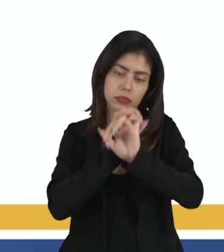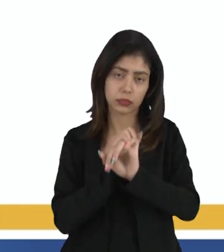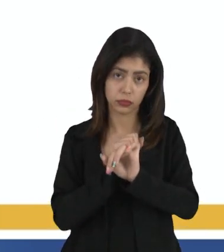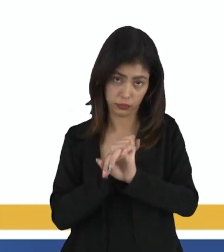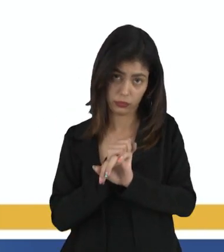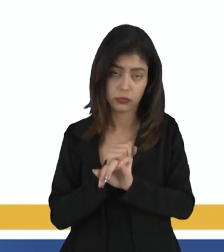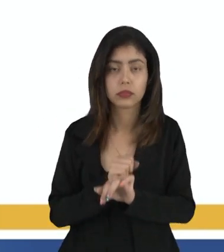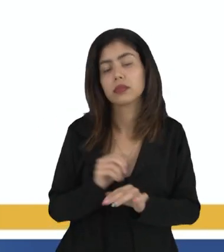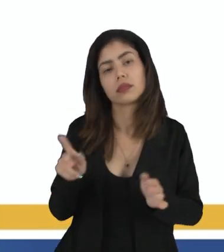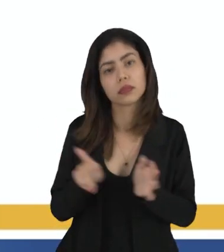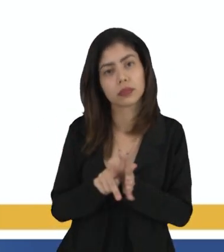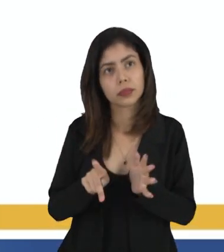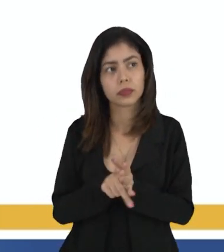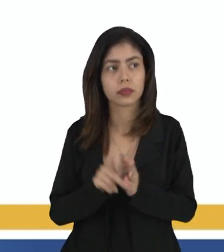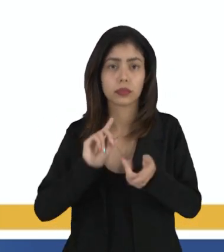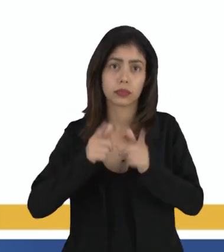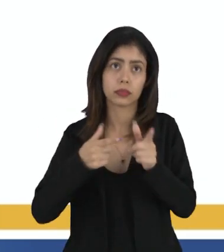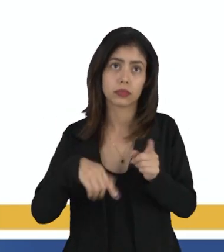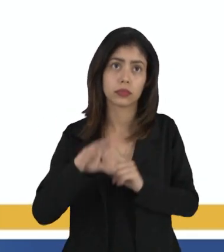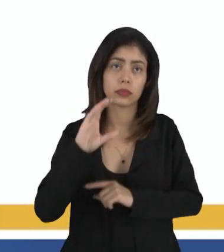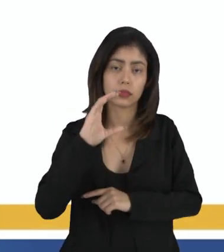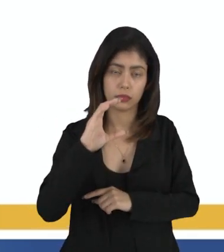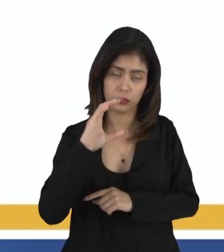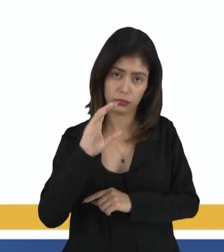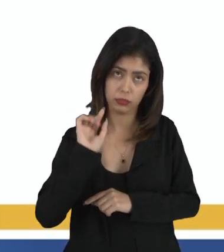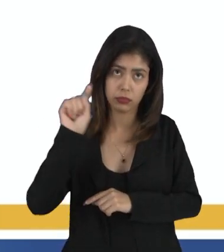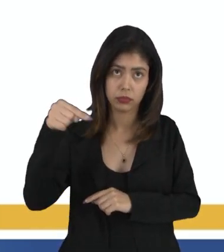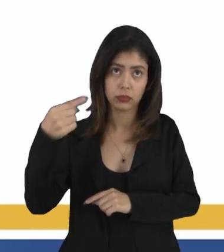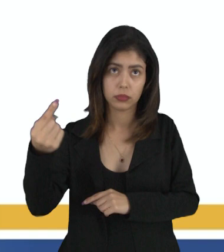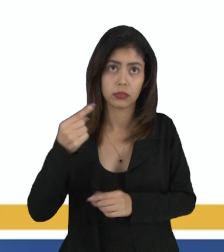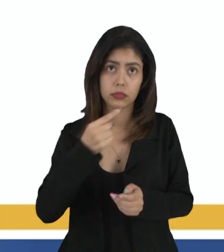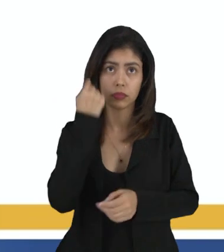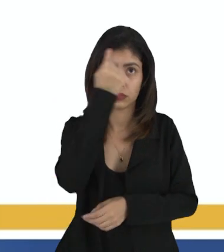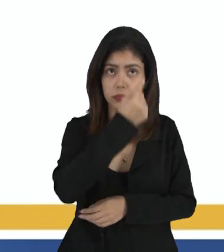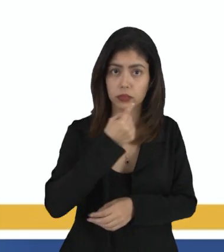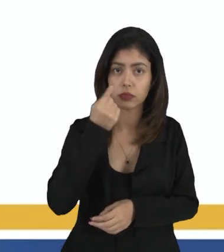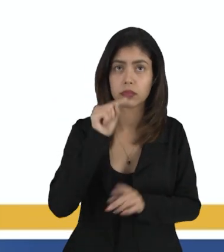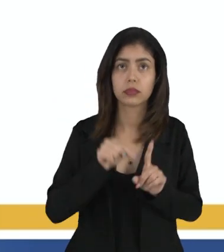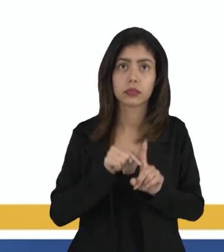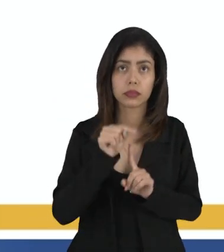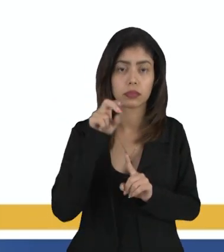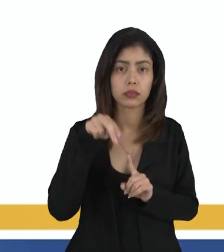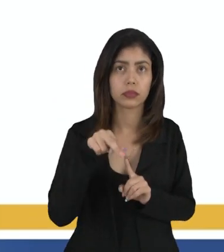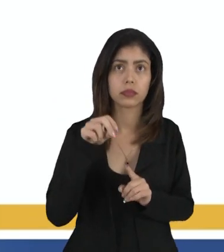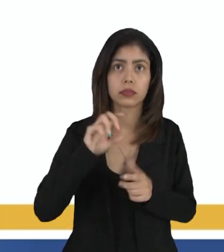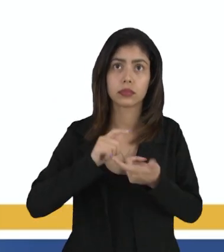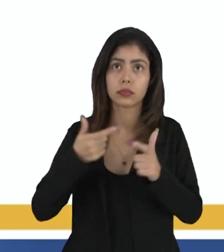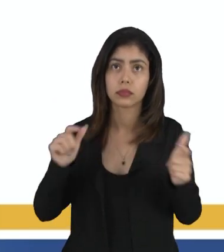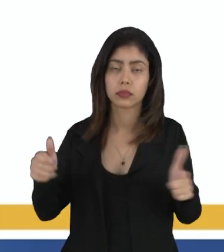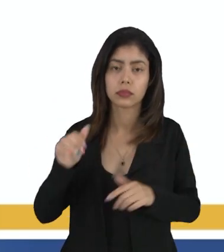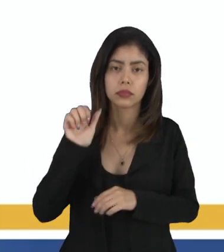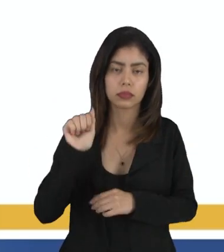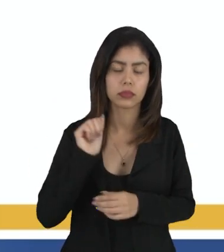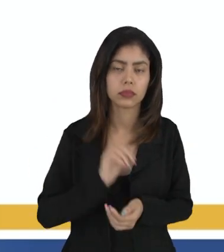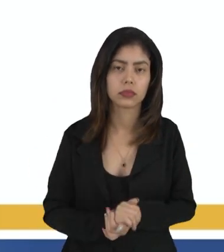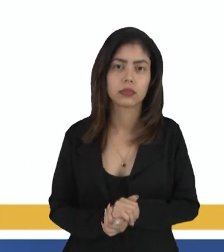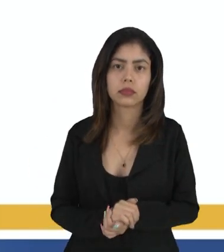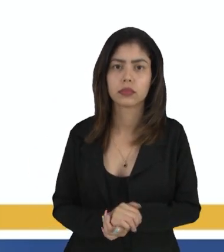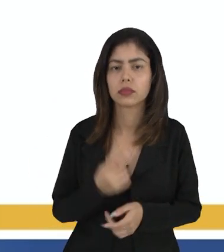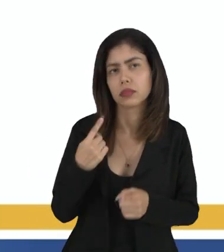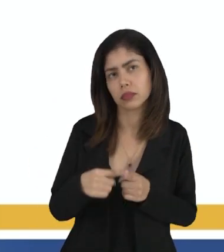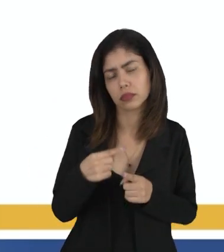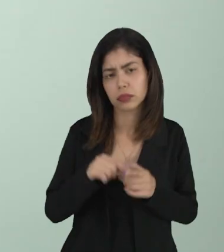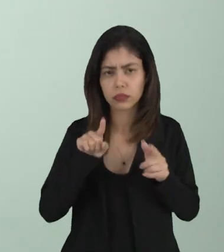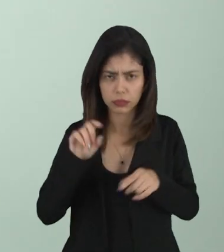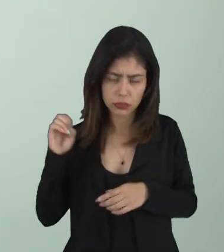corpo chamado de ideal, a opção correta é a opção C, que diz que após 1 hora a temperatura de N é maior do que a temperatura de A. Por